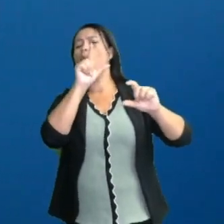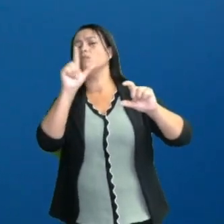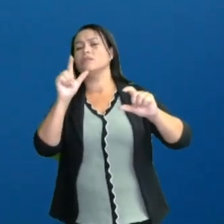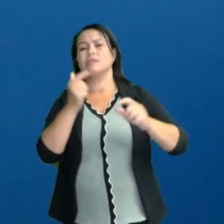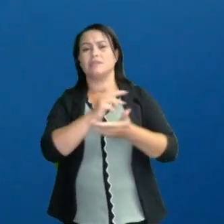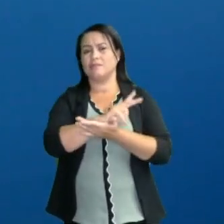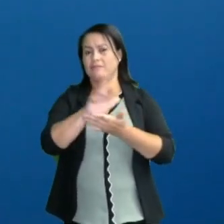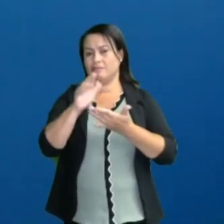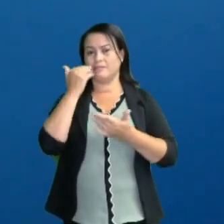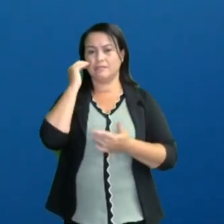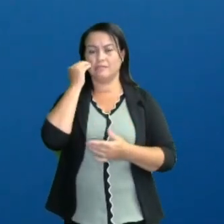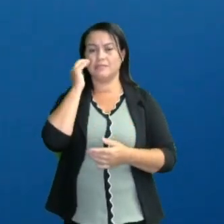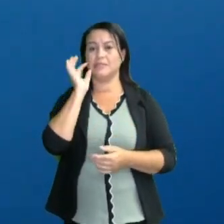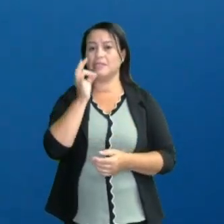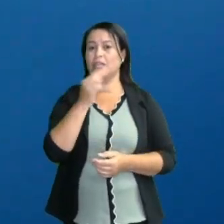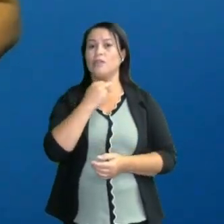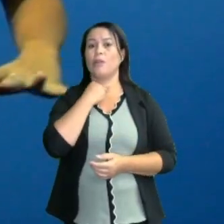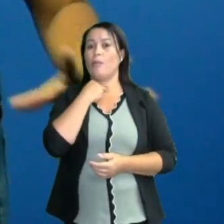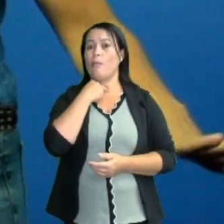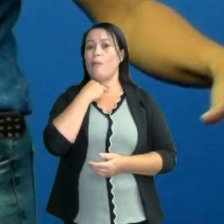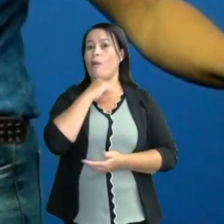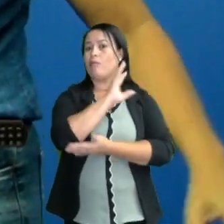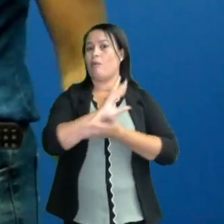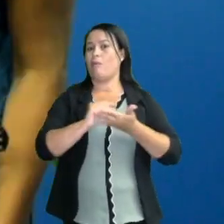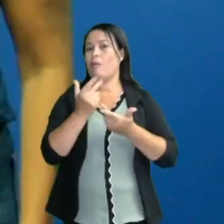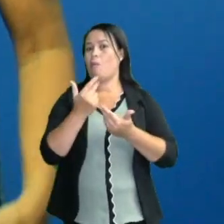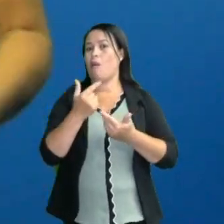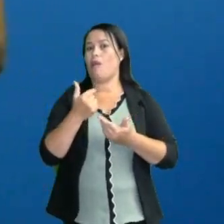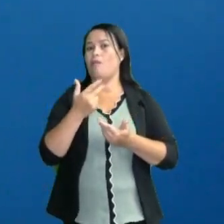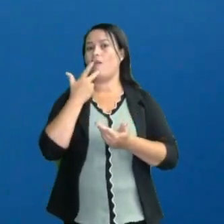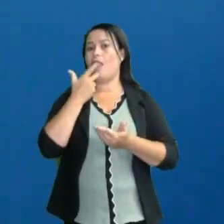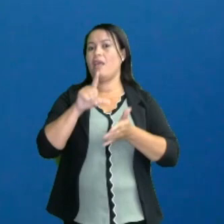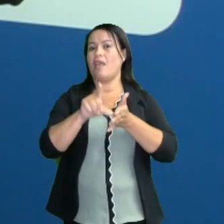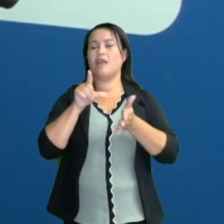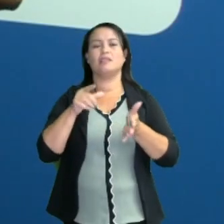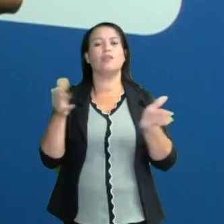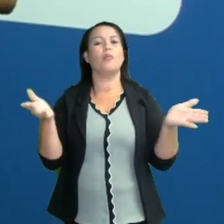outras frases, tá certo? Não vale filar,